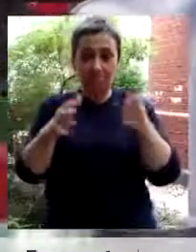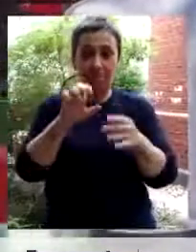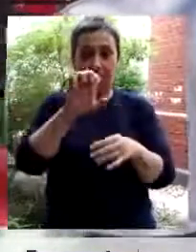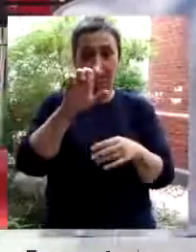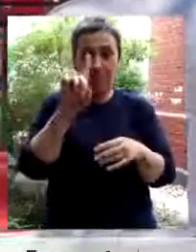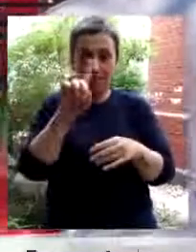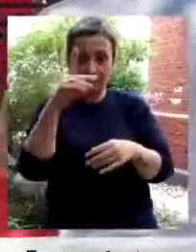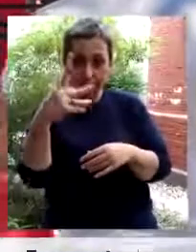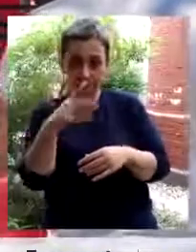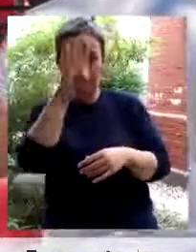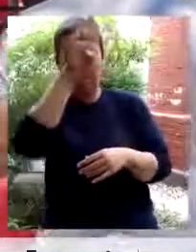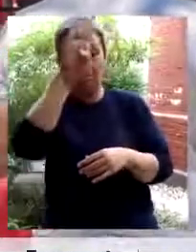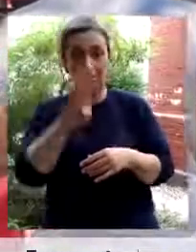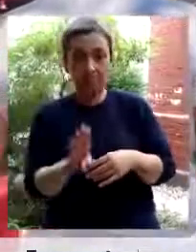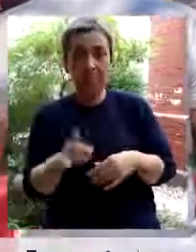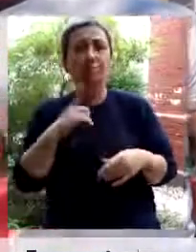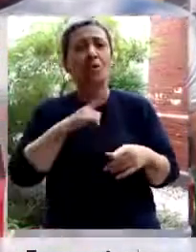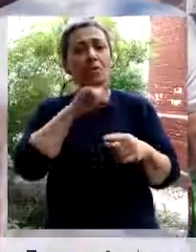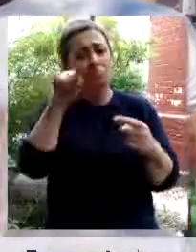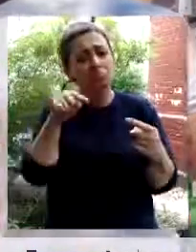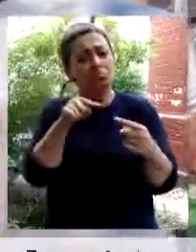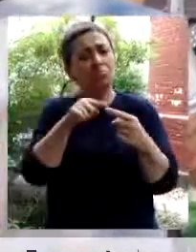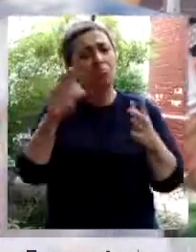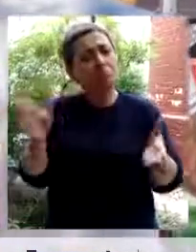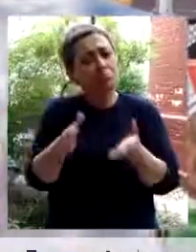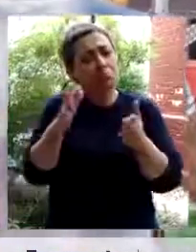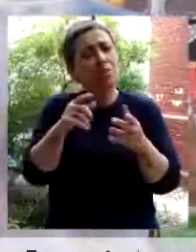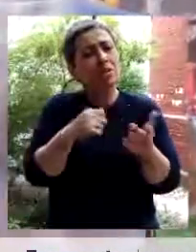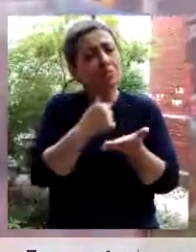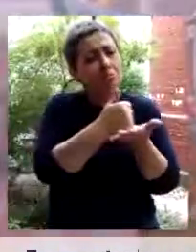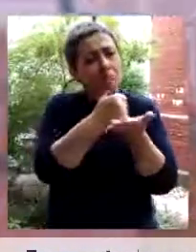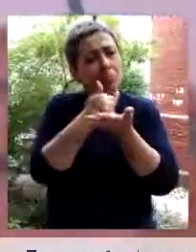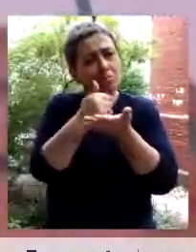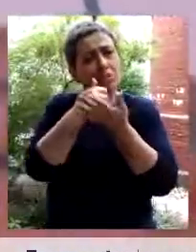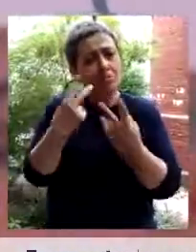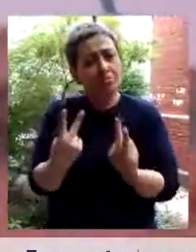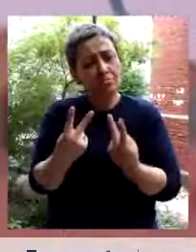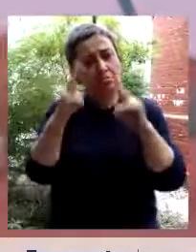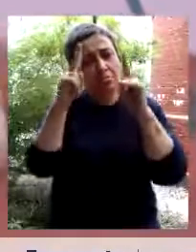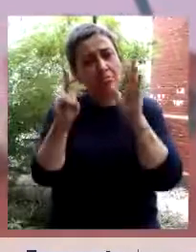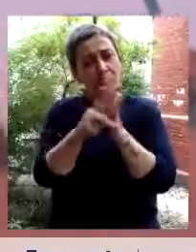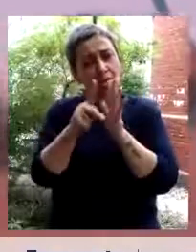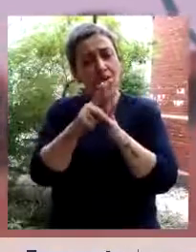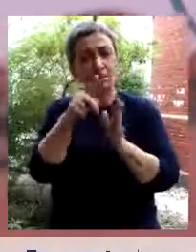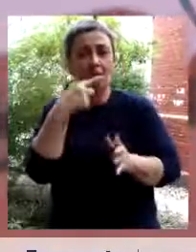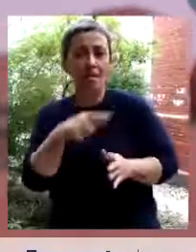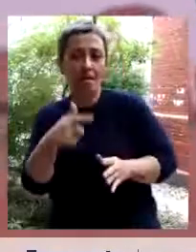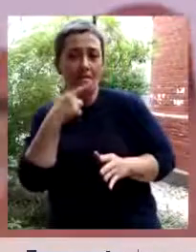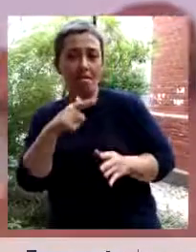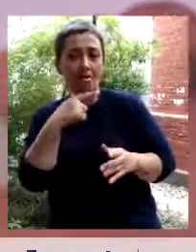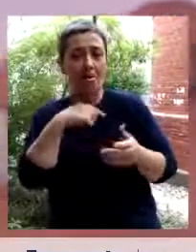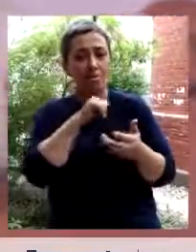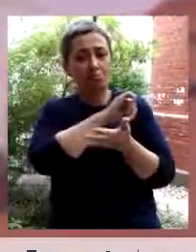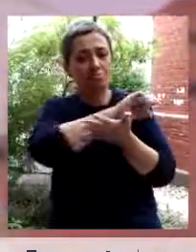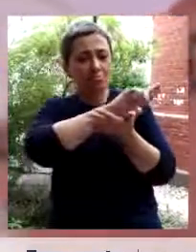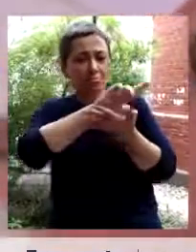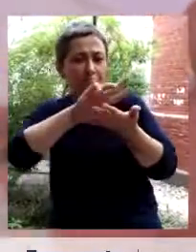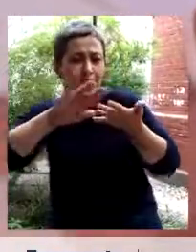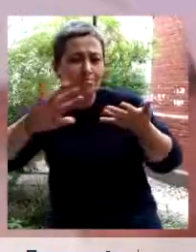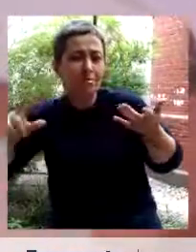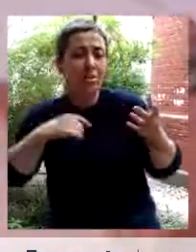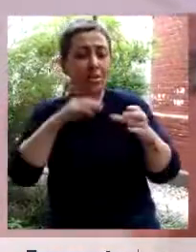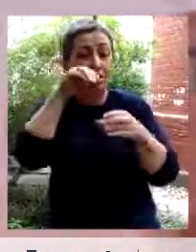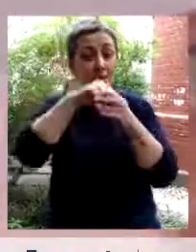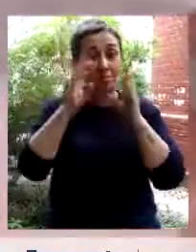pela EDP Brasil. O objetivo da iniciativa itinerante é valorizar o nosso idioma com diversas